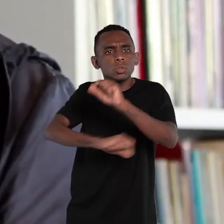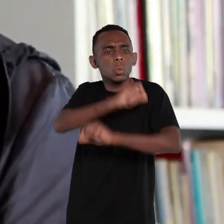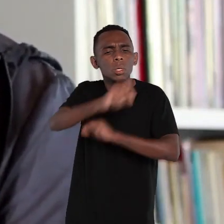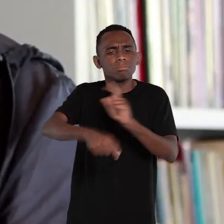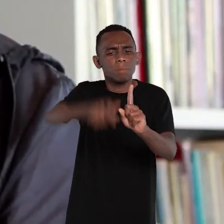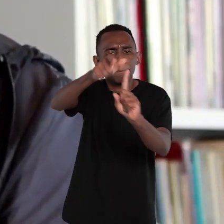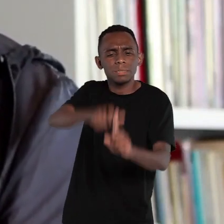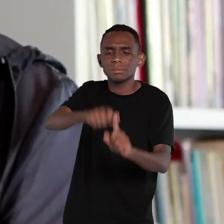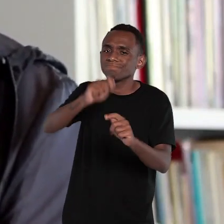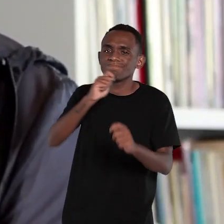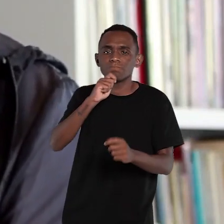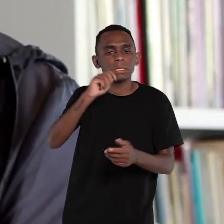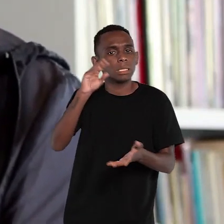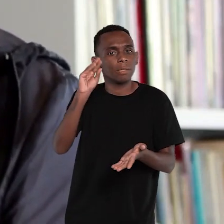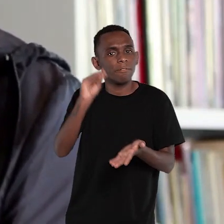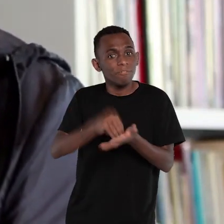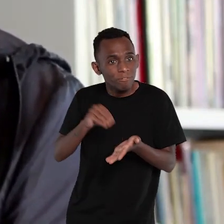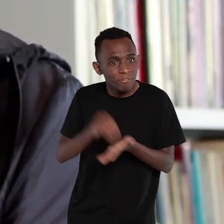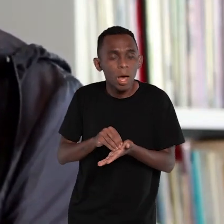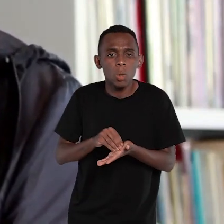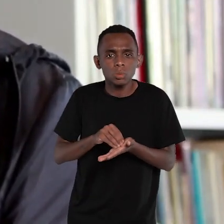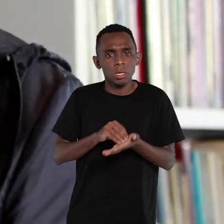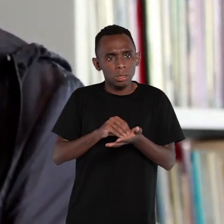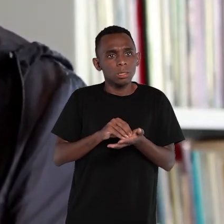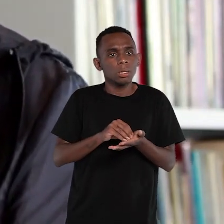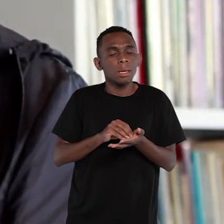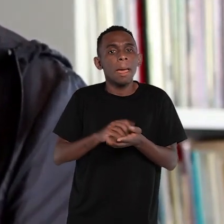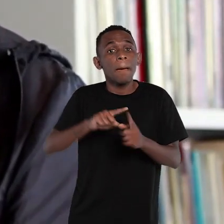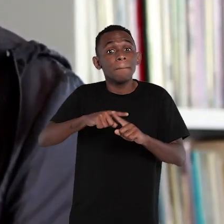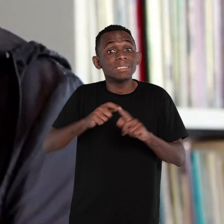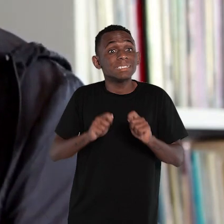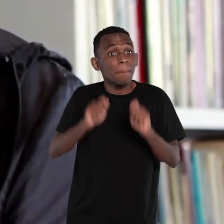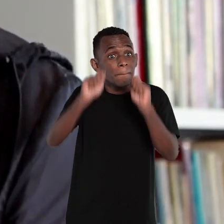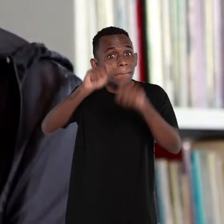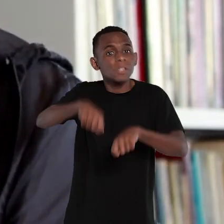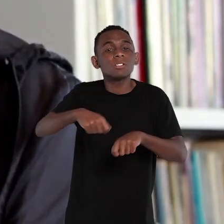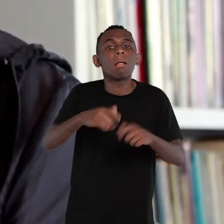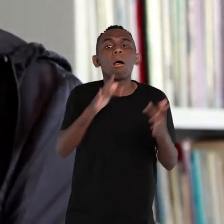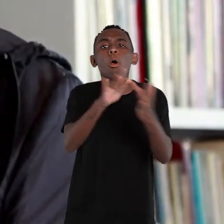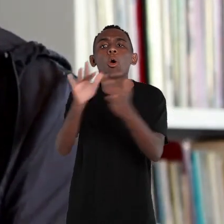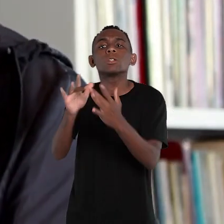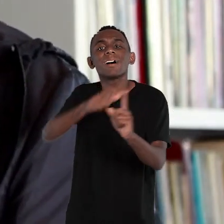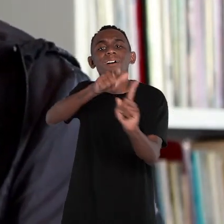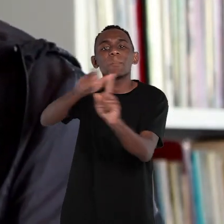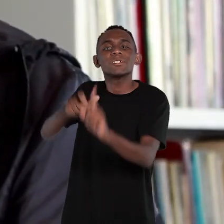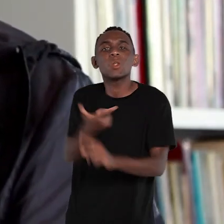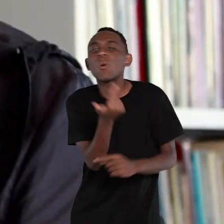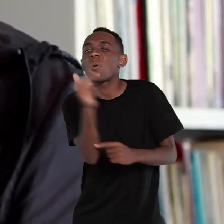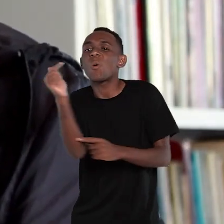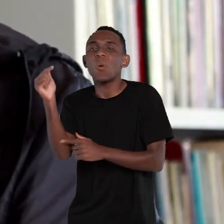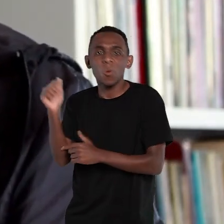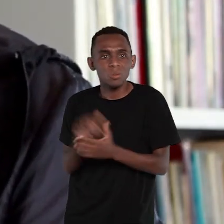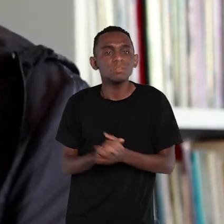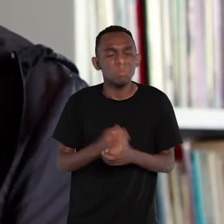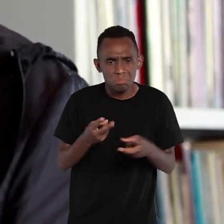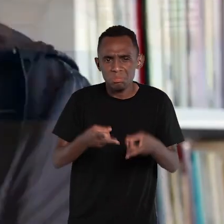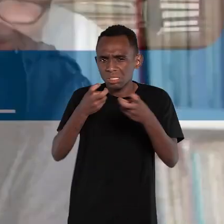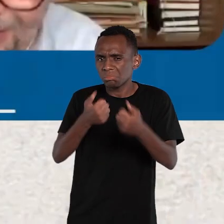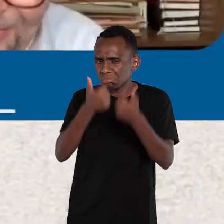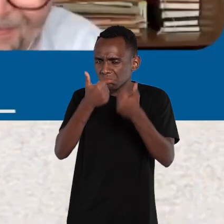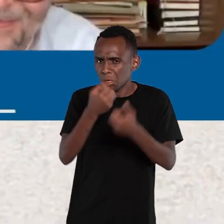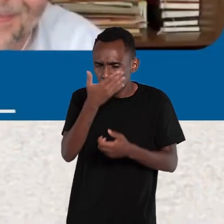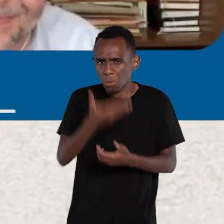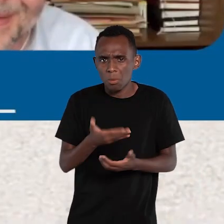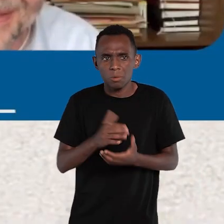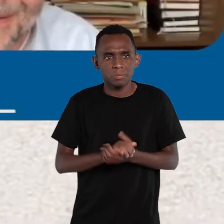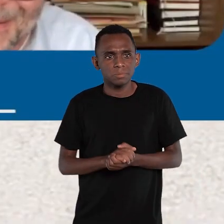um personagem que não está aqui e que possibilita que a gente visite outros. Perfeito, perfeito. É uma boa